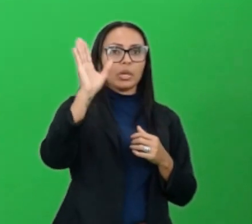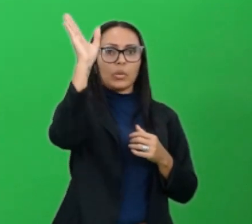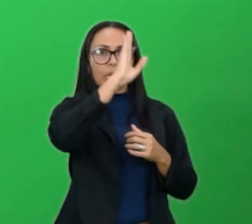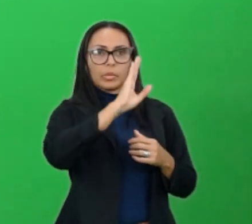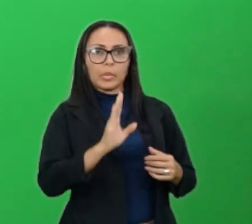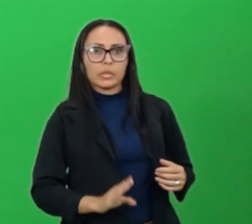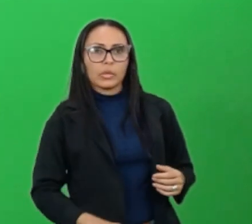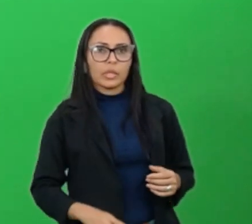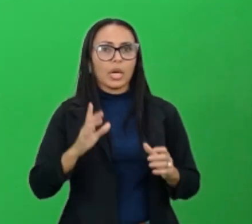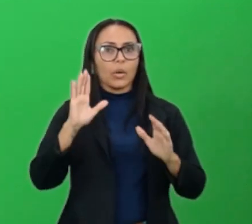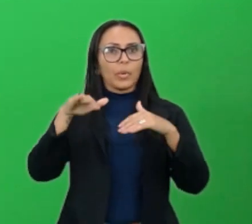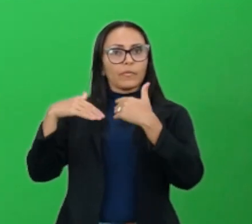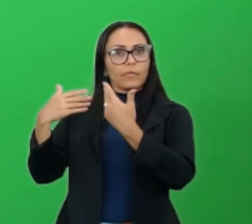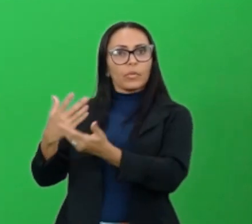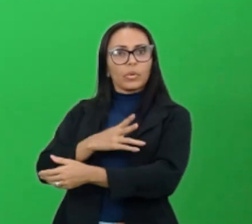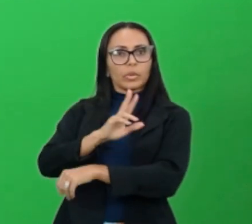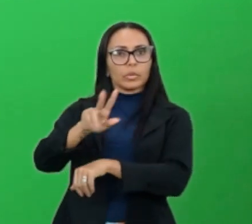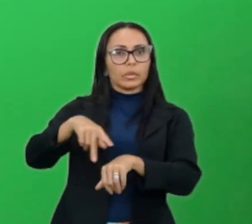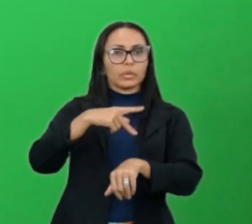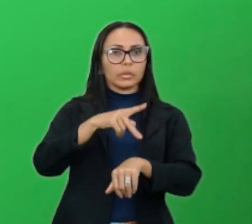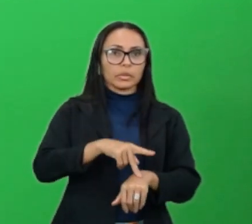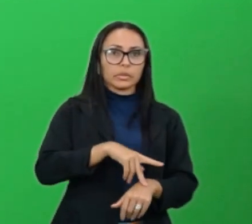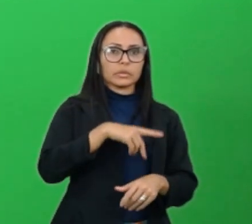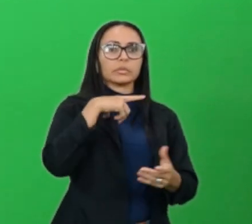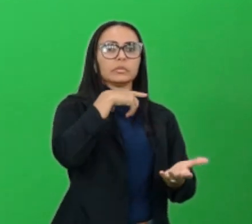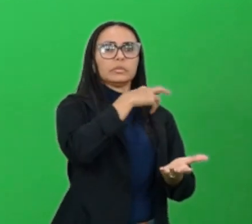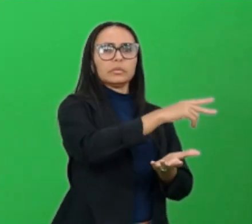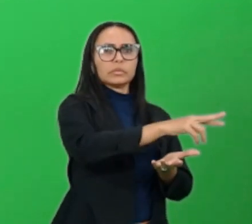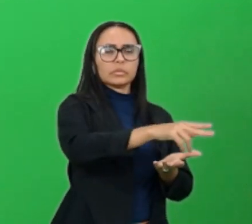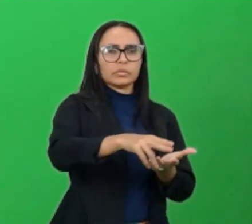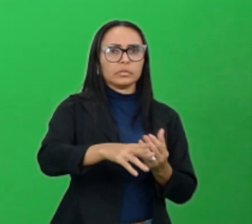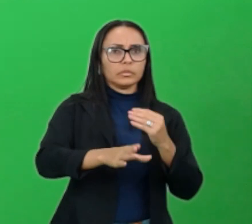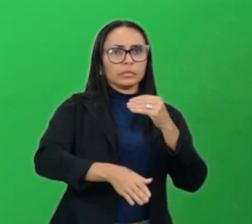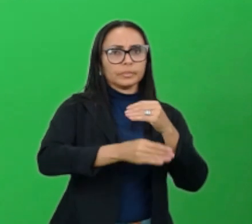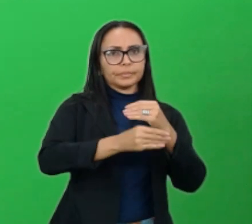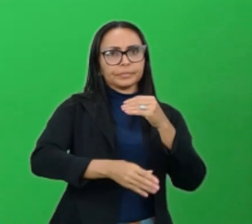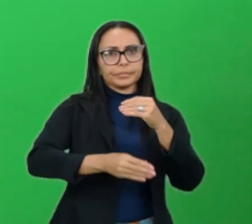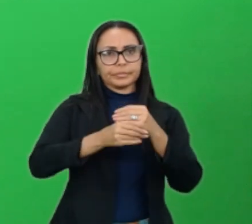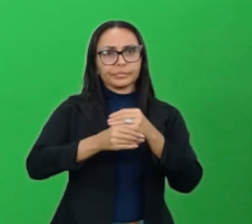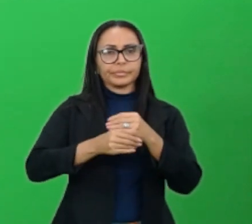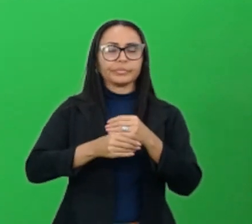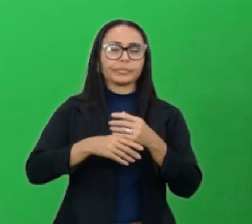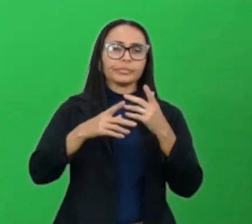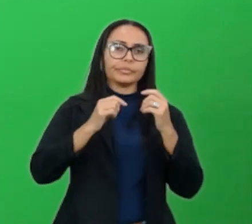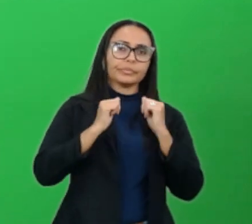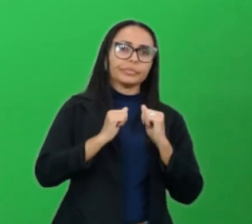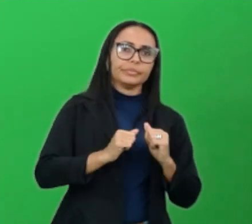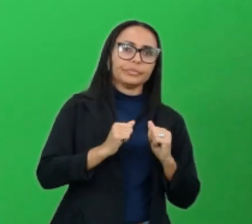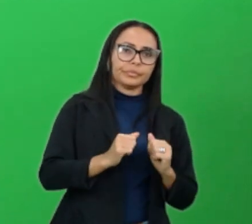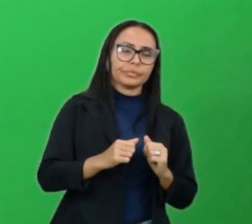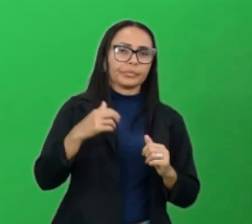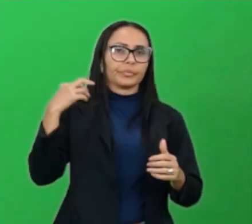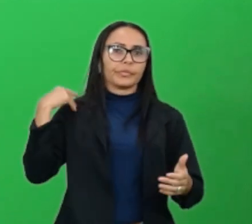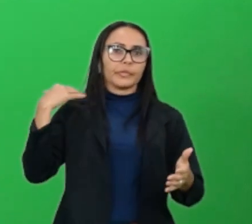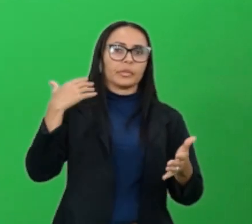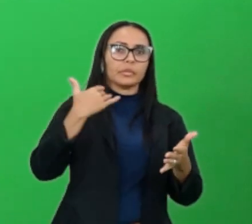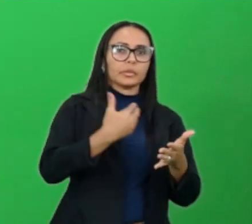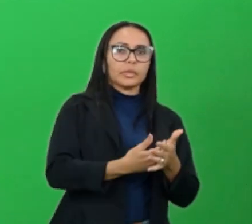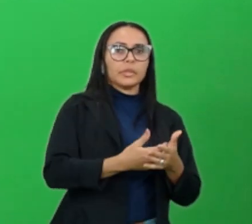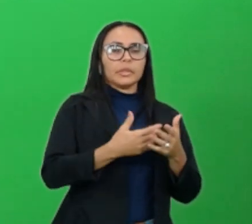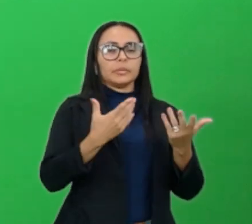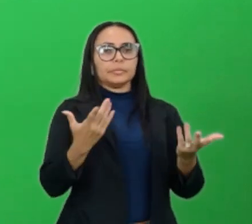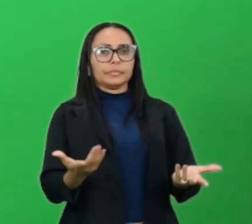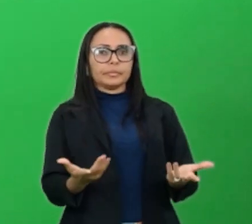Existem impactos variados. Então, por exemplo, pode ser incremental, né? O impacto pode envolver melhorias perceptíveis, mas não disruptivas, e assim por